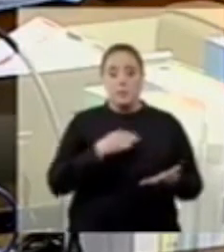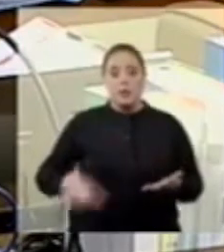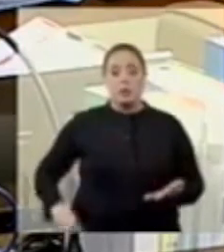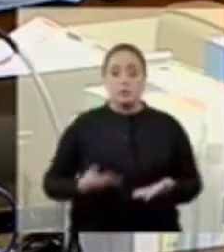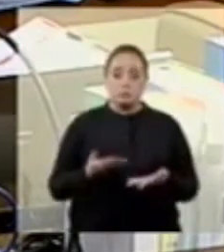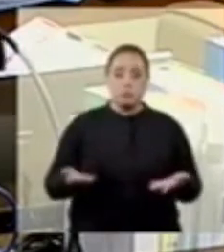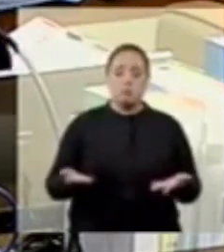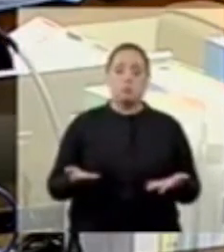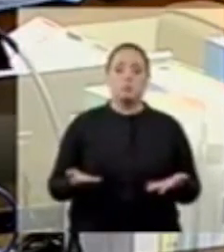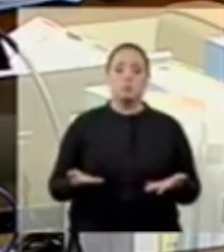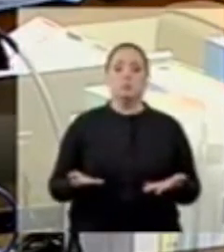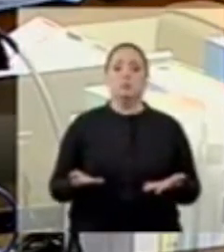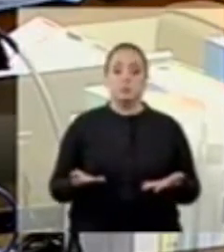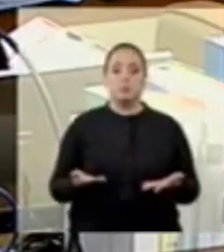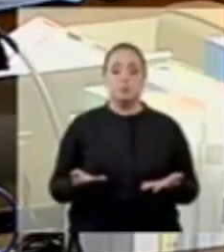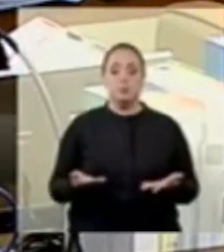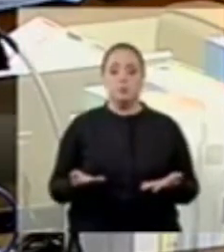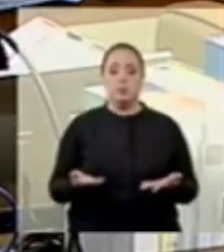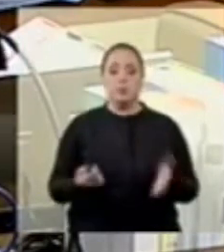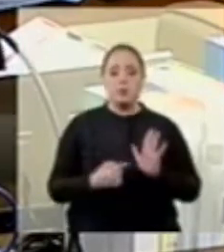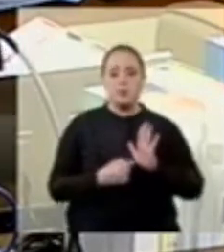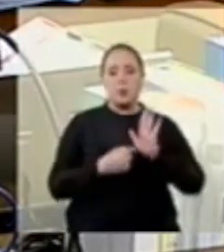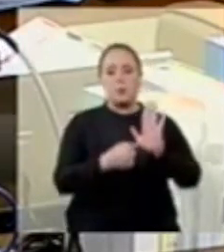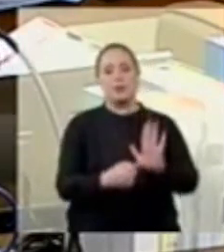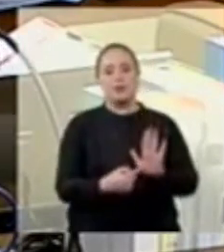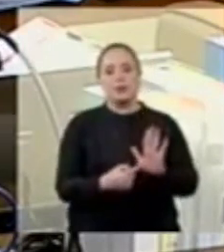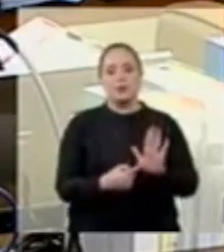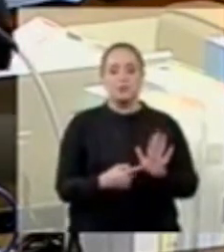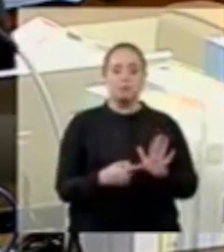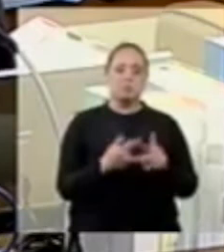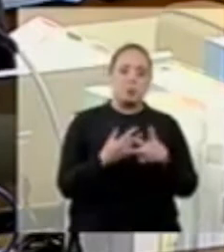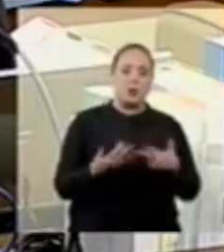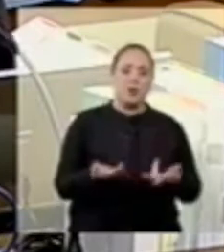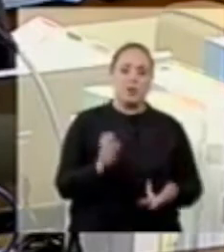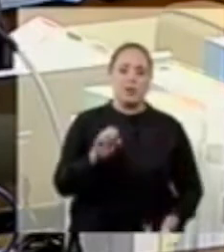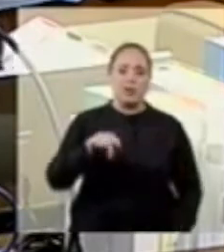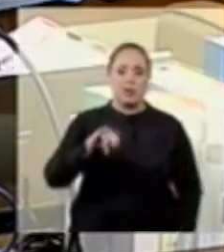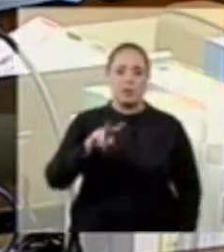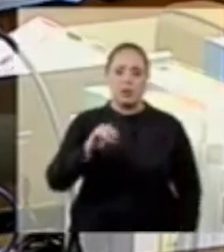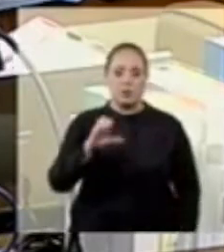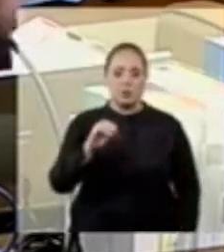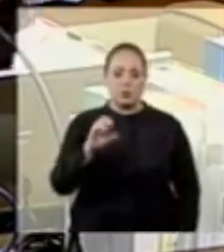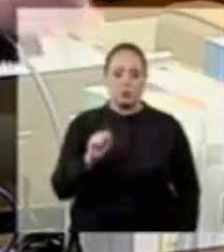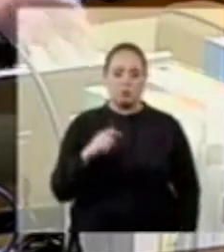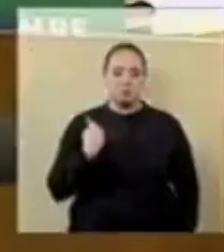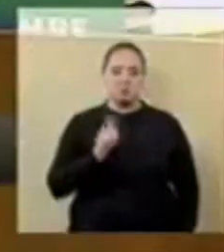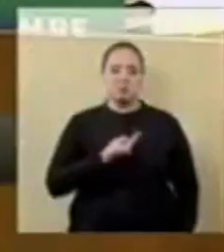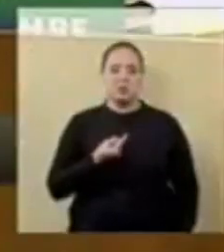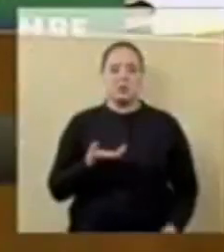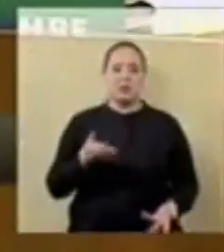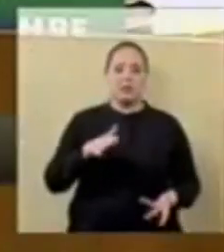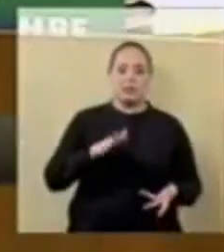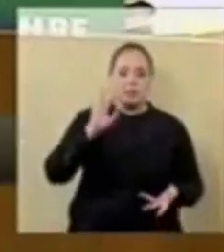e declarada está apontando equívoco das nossas aplicações em um âmbito do